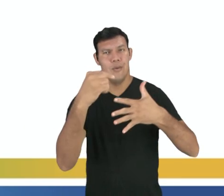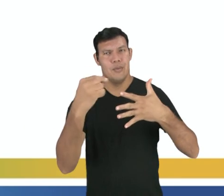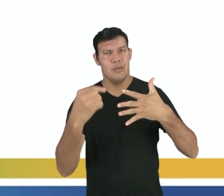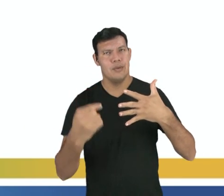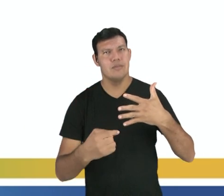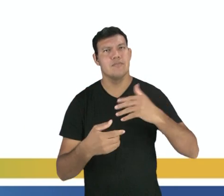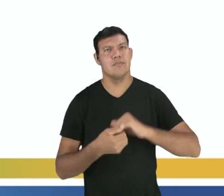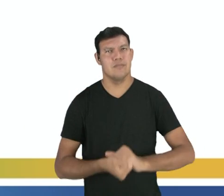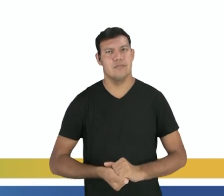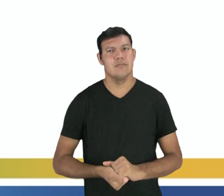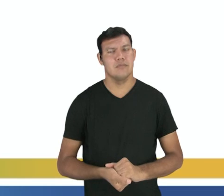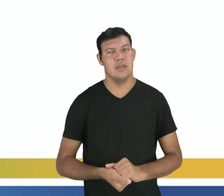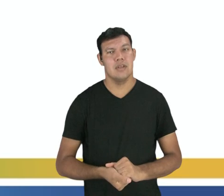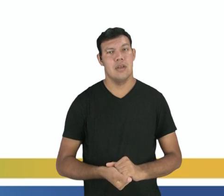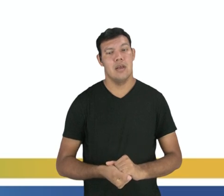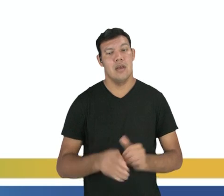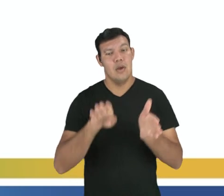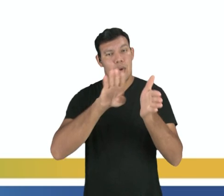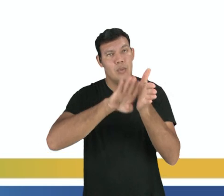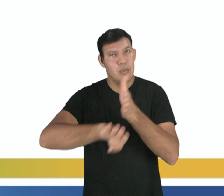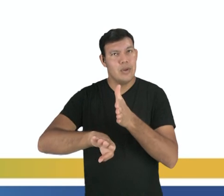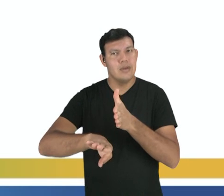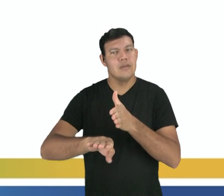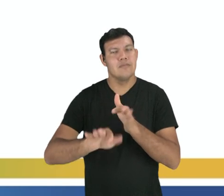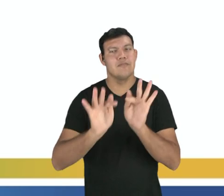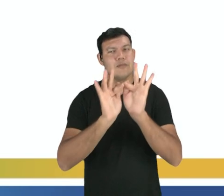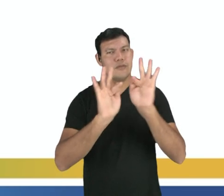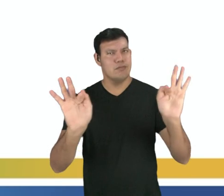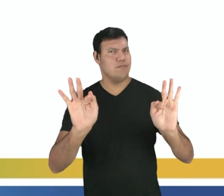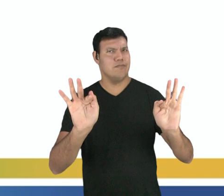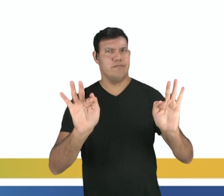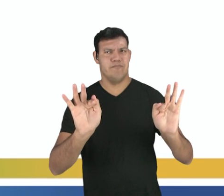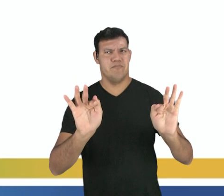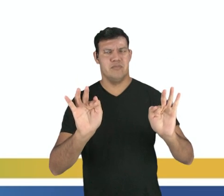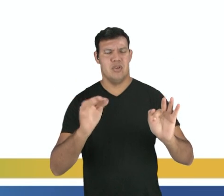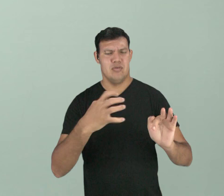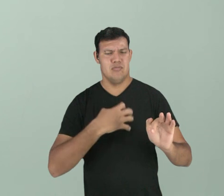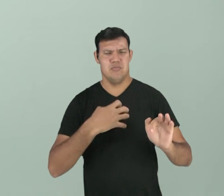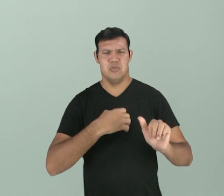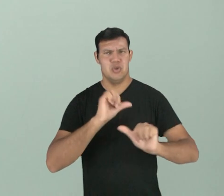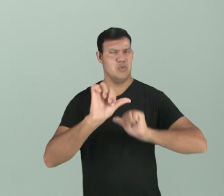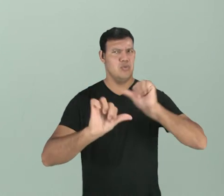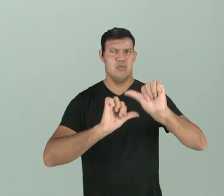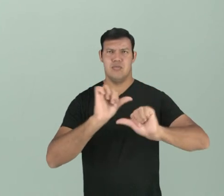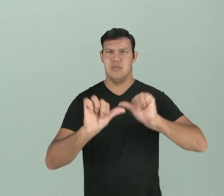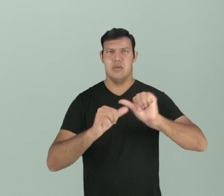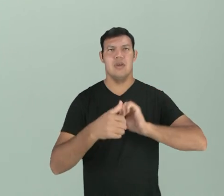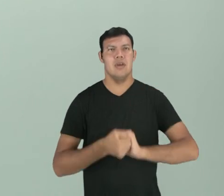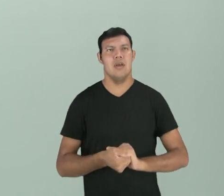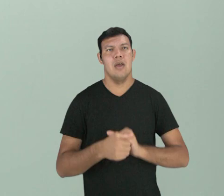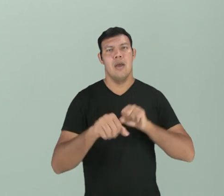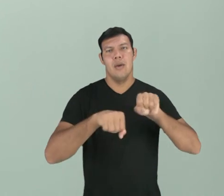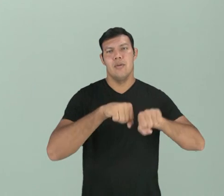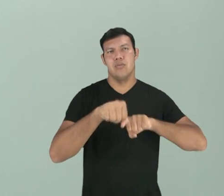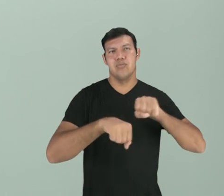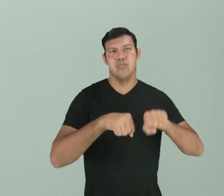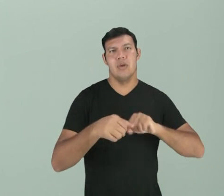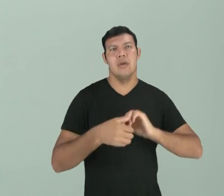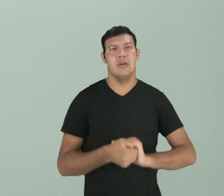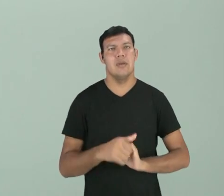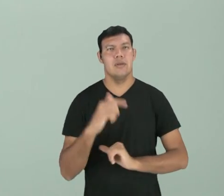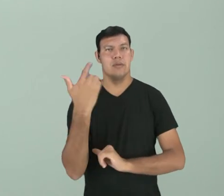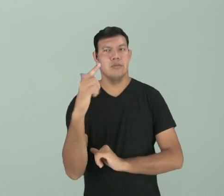elemento que, se eu retirar daquela frase, não altera o sentido dela. A bicicleta está sem